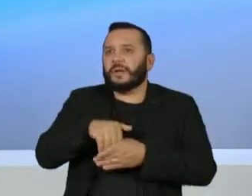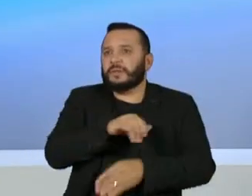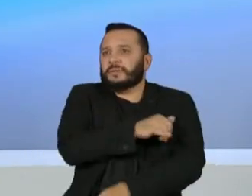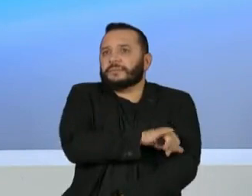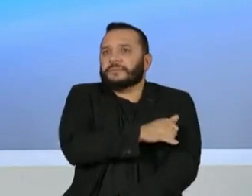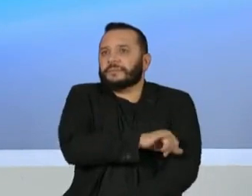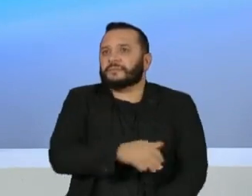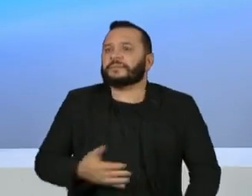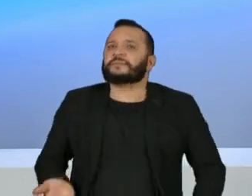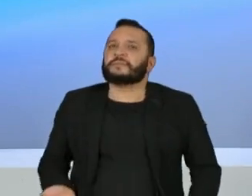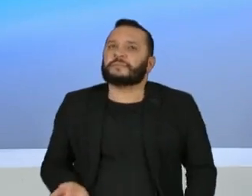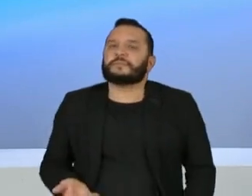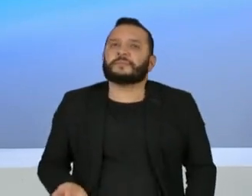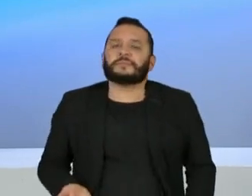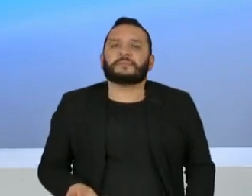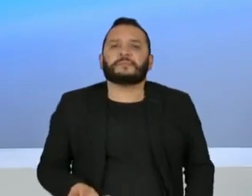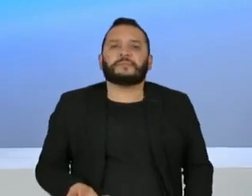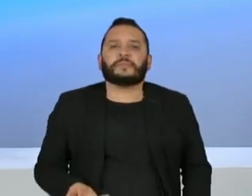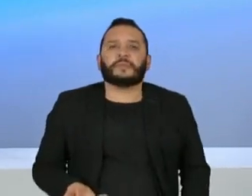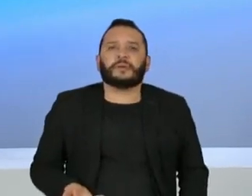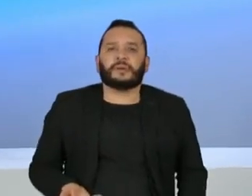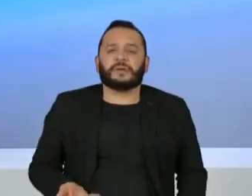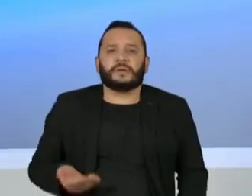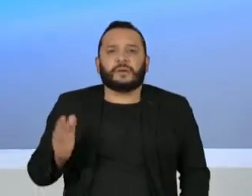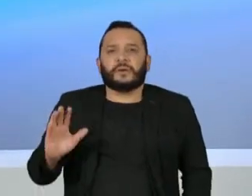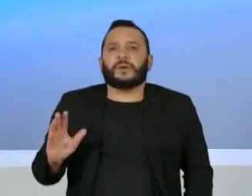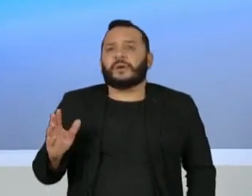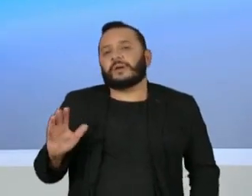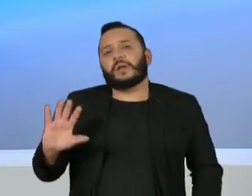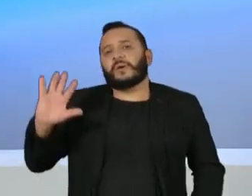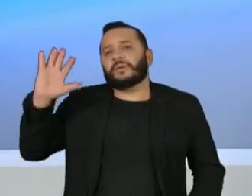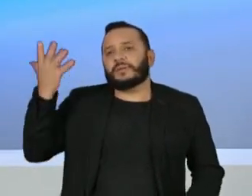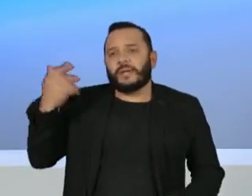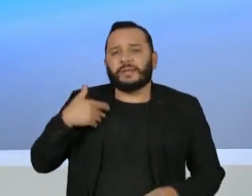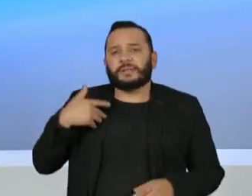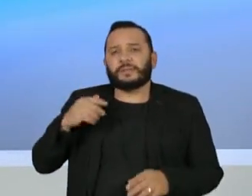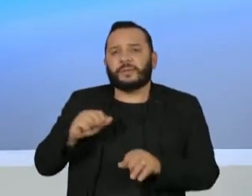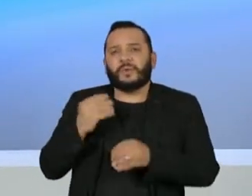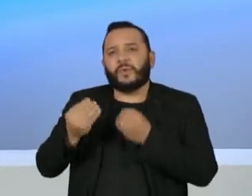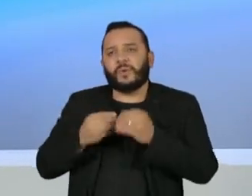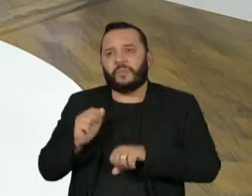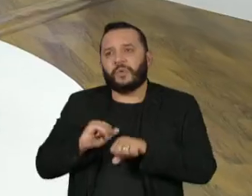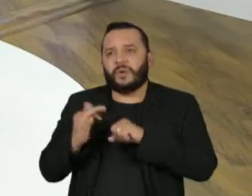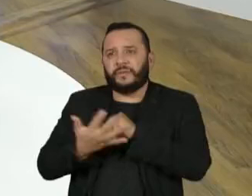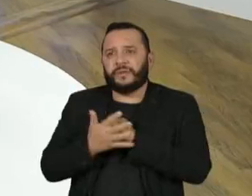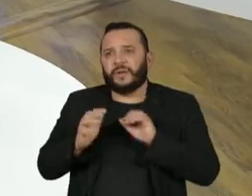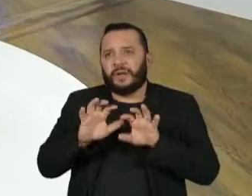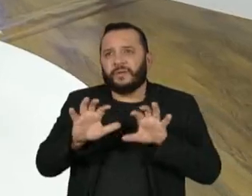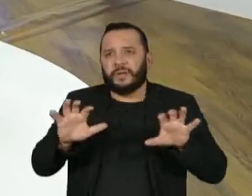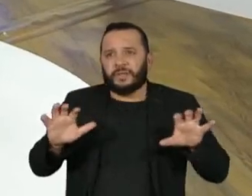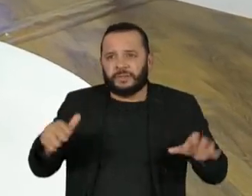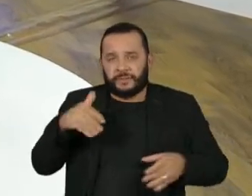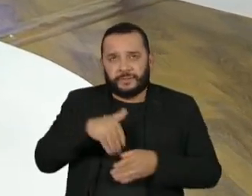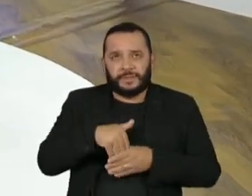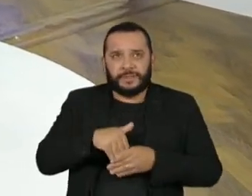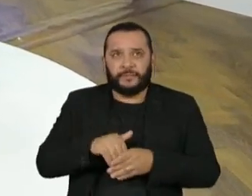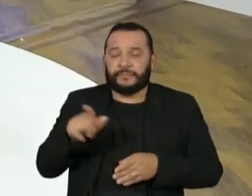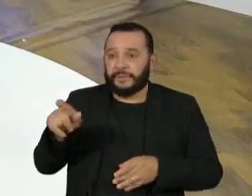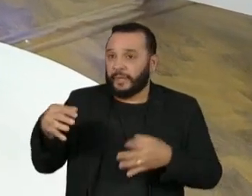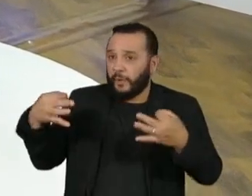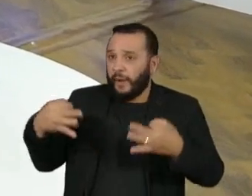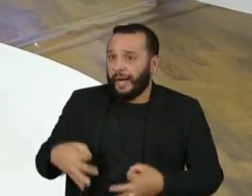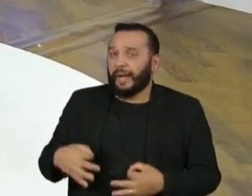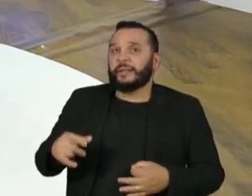Qual é o impacto restante da pandemia, na sua opinião? Bom, você tá correto, né? A